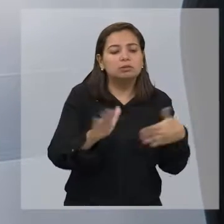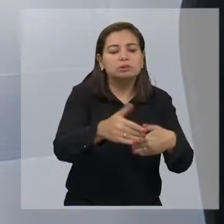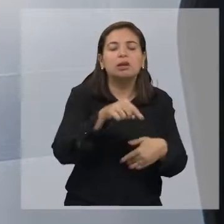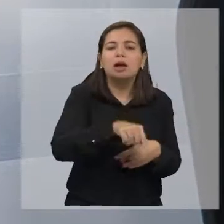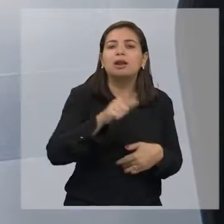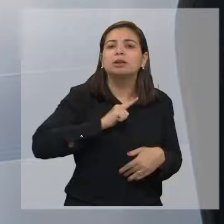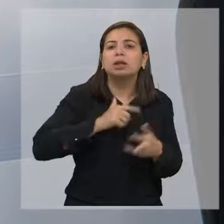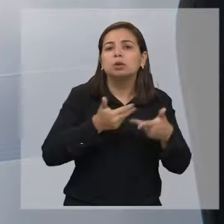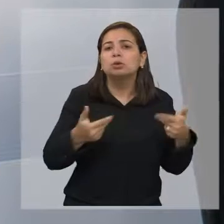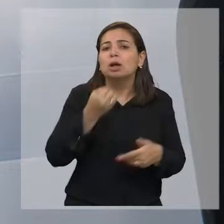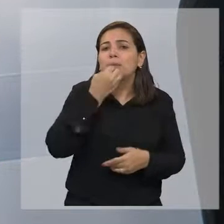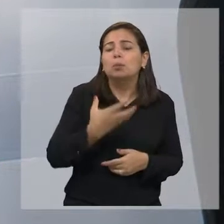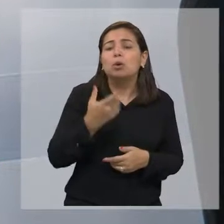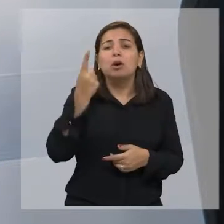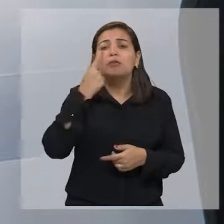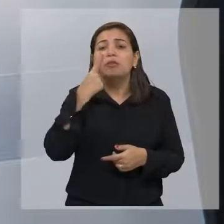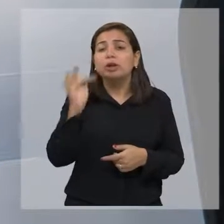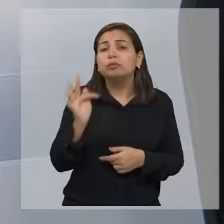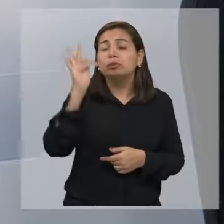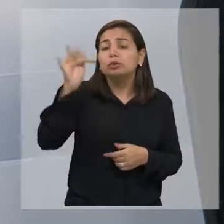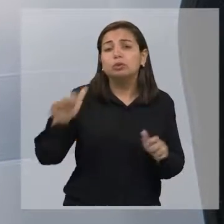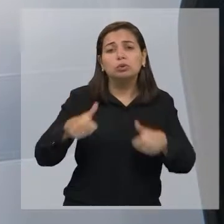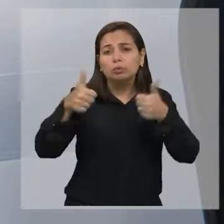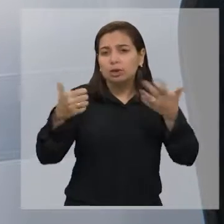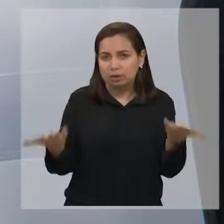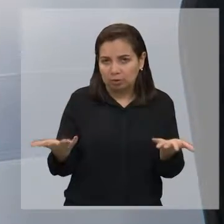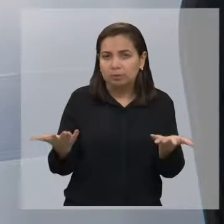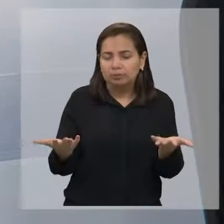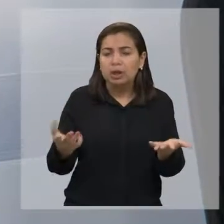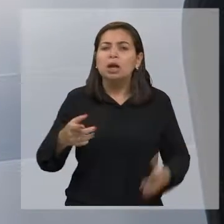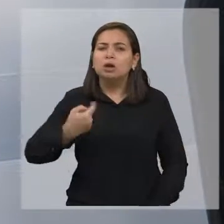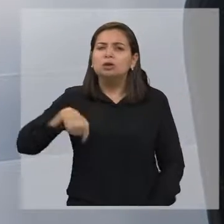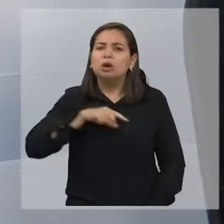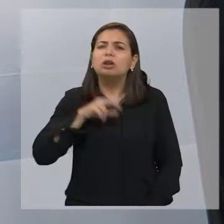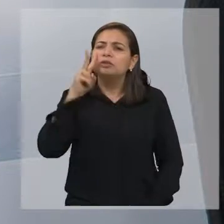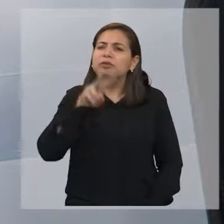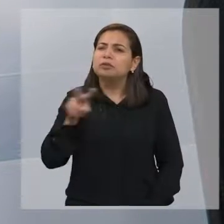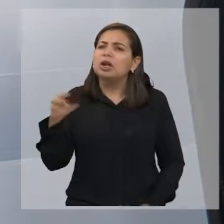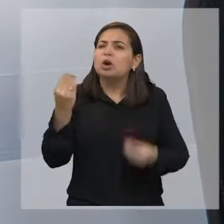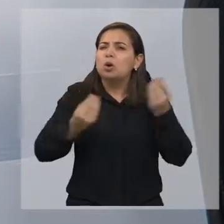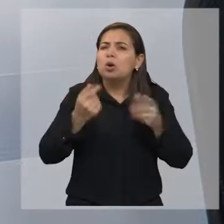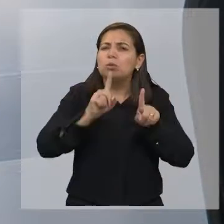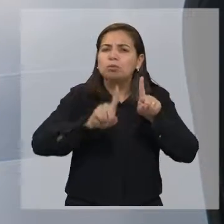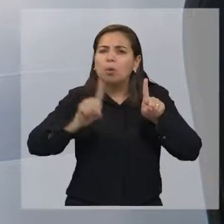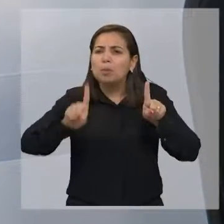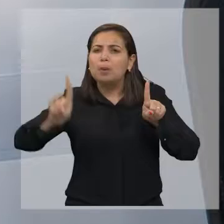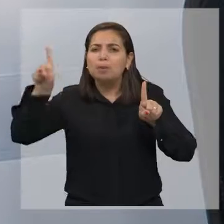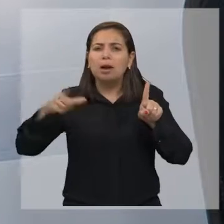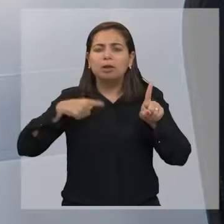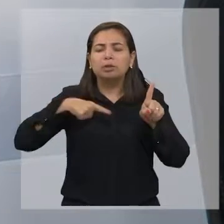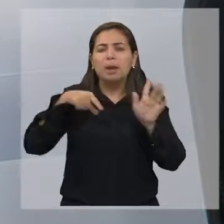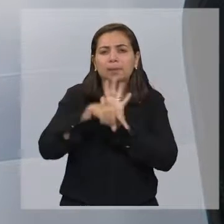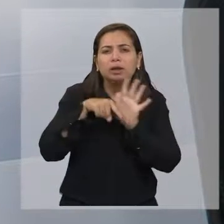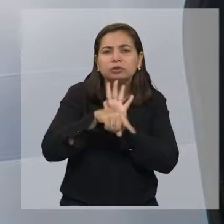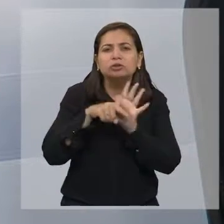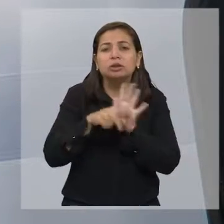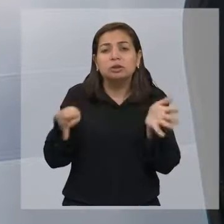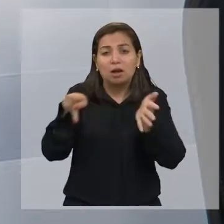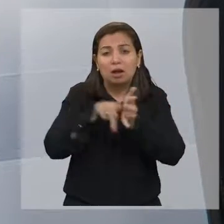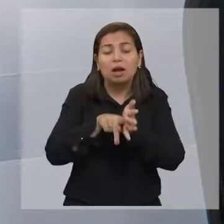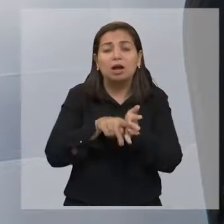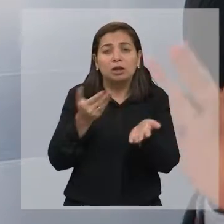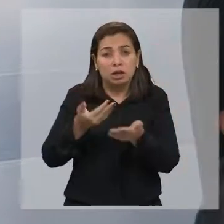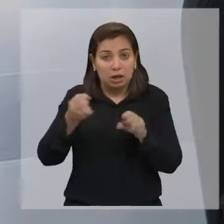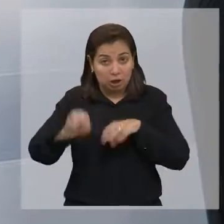fico feliz, Paulo Sérgio, quando a gente pega alguns indicadores da educação, seja no que diz respeito ao aumento do número de